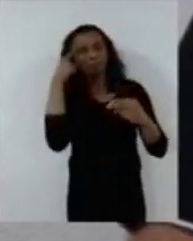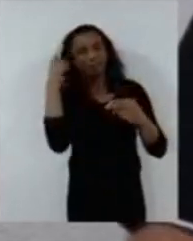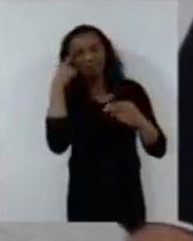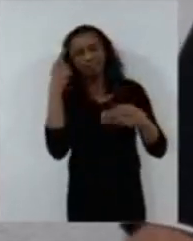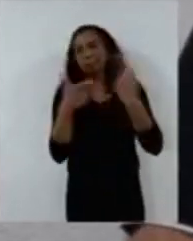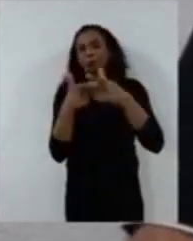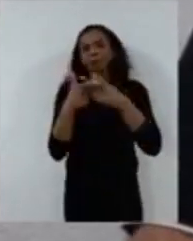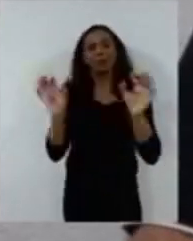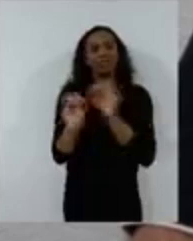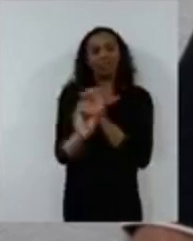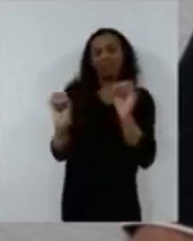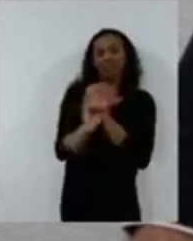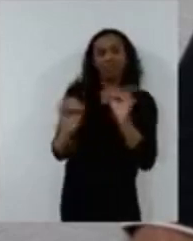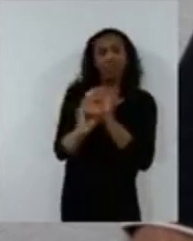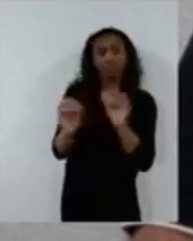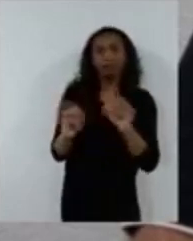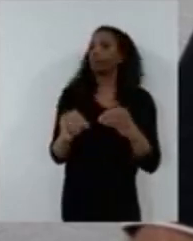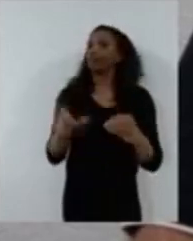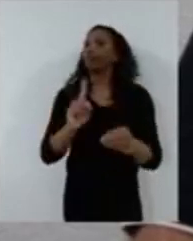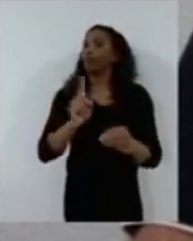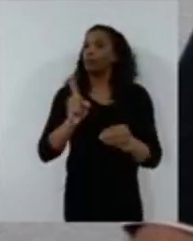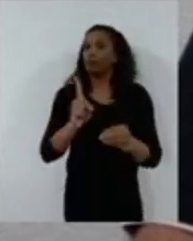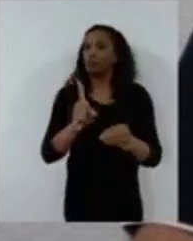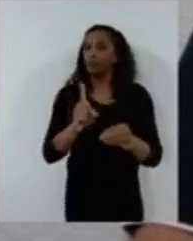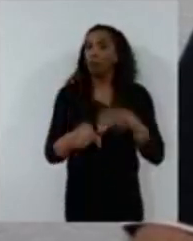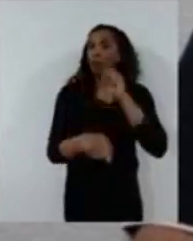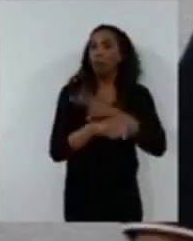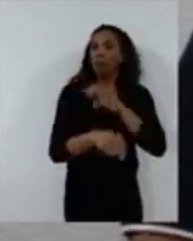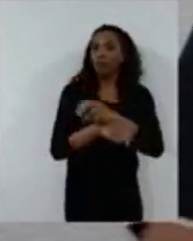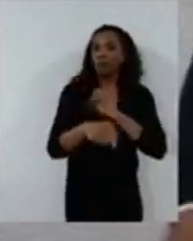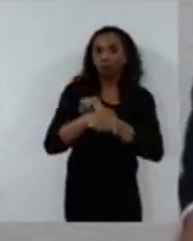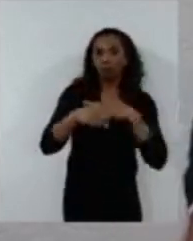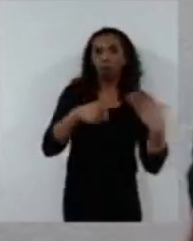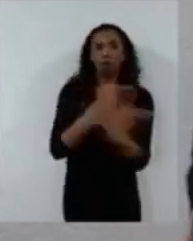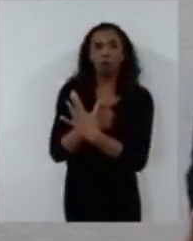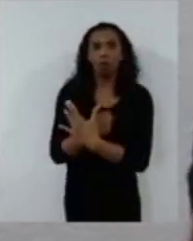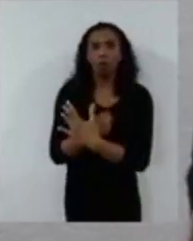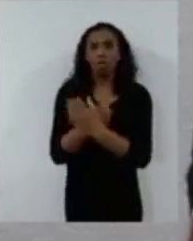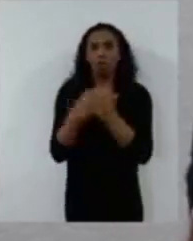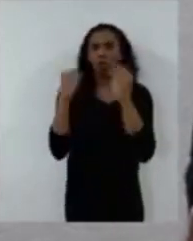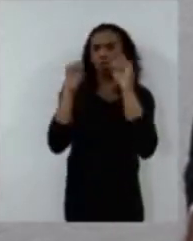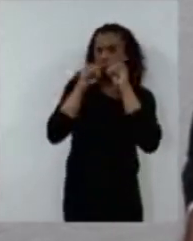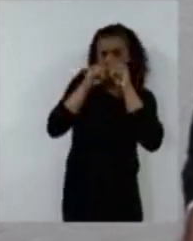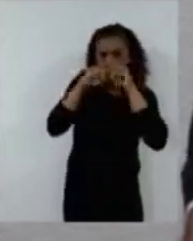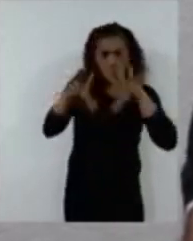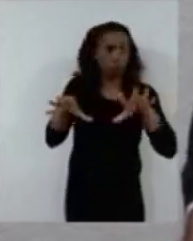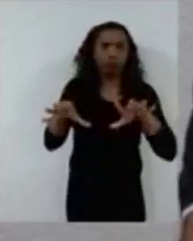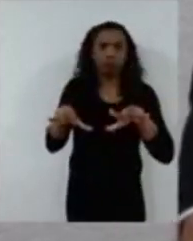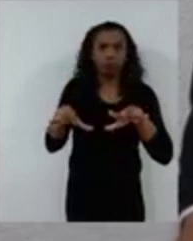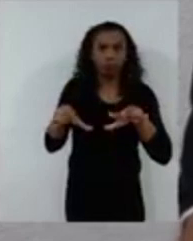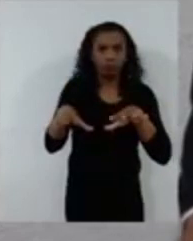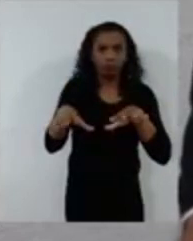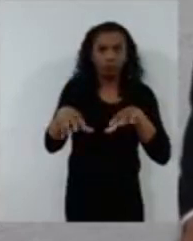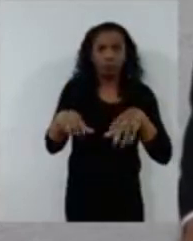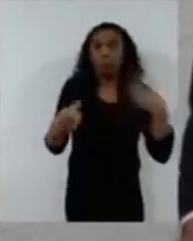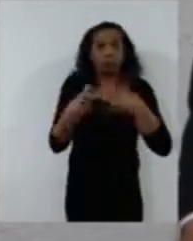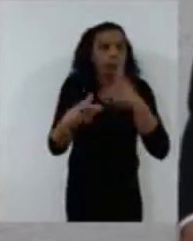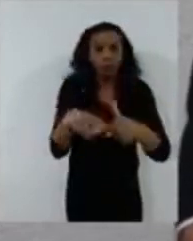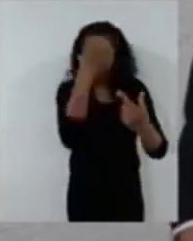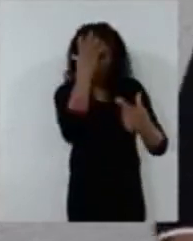O vírus é um monstro invisível. Nós temos que ter muito cuidado porque ele pode ser fatal.